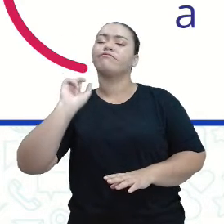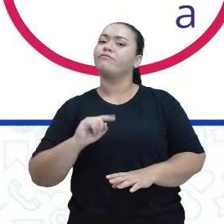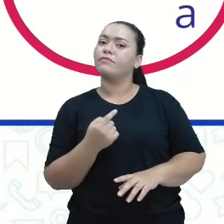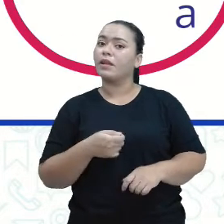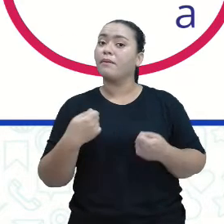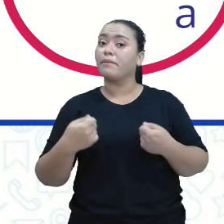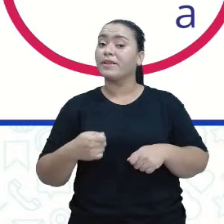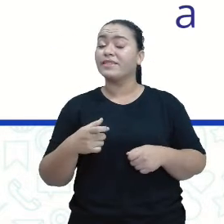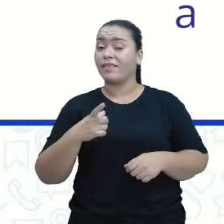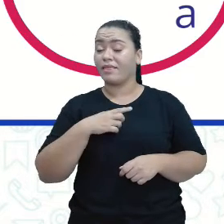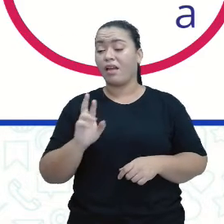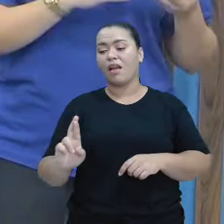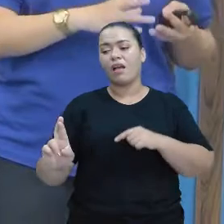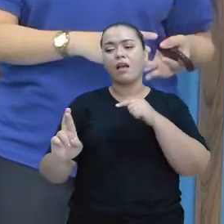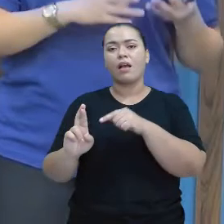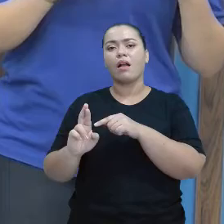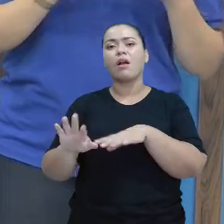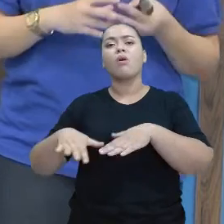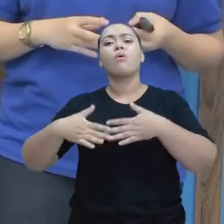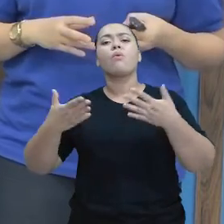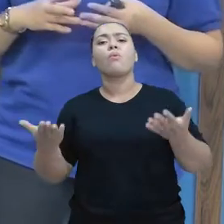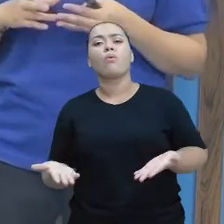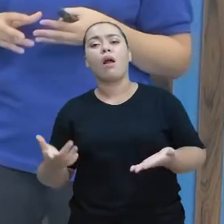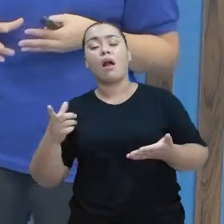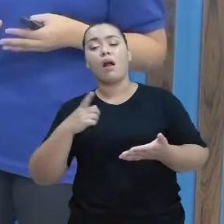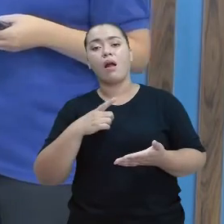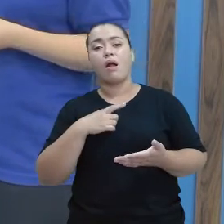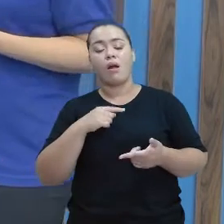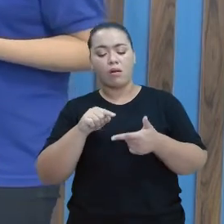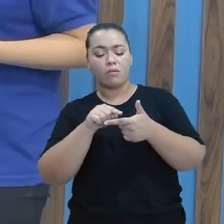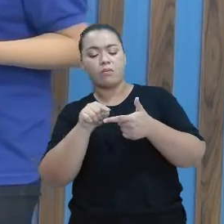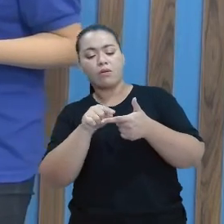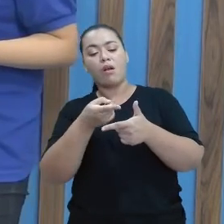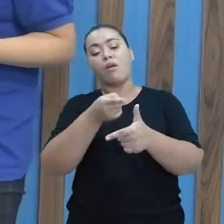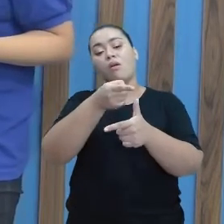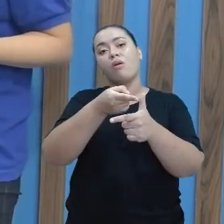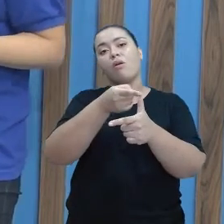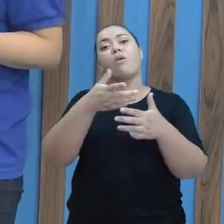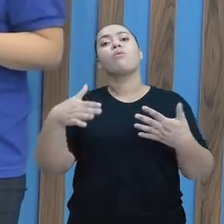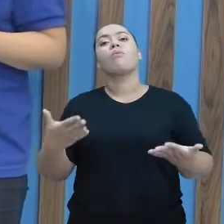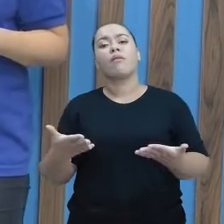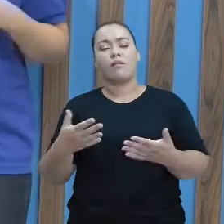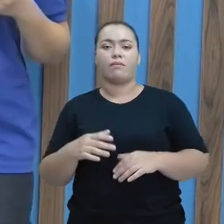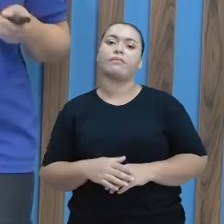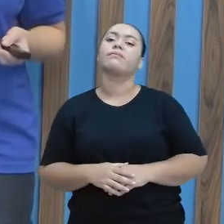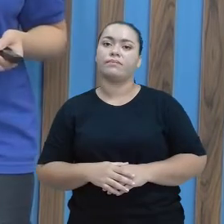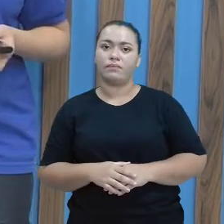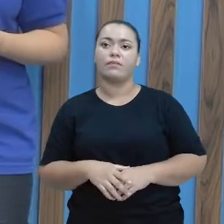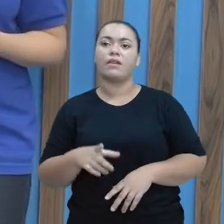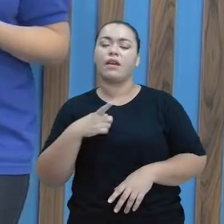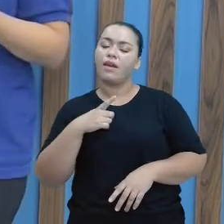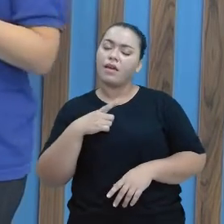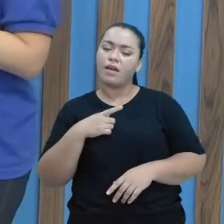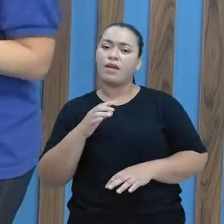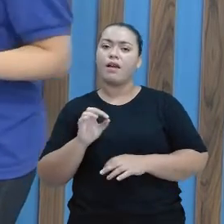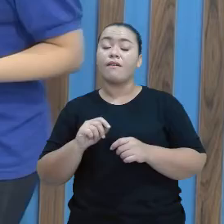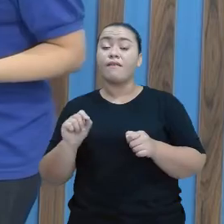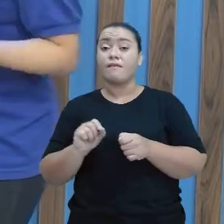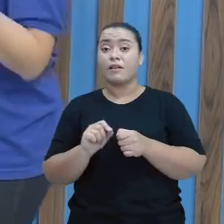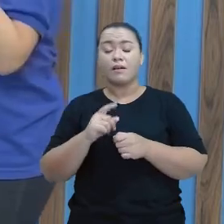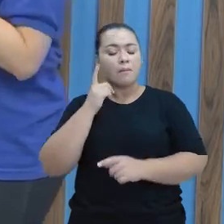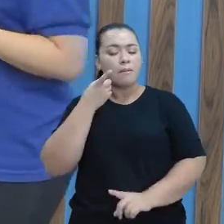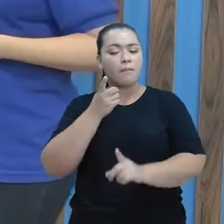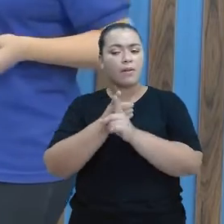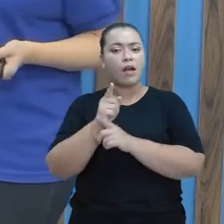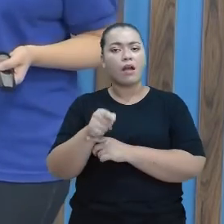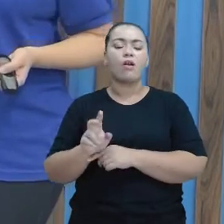como referência a posição que esse ângulo ocupa, tá certo? E aí a gente consegue confeccionar o valor do seno, tanto para o ângulo